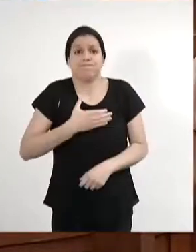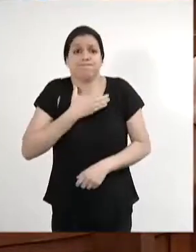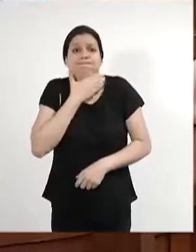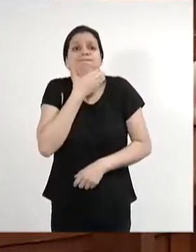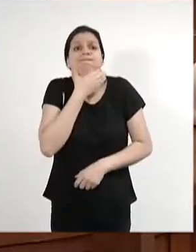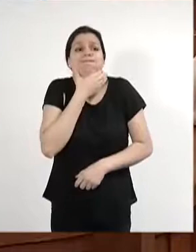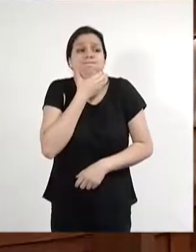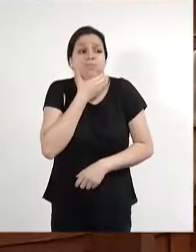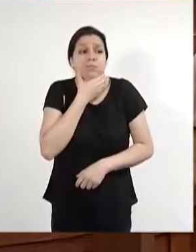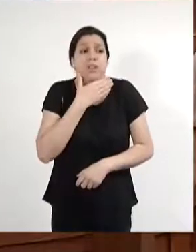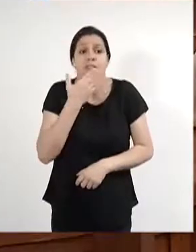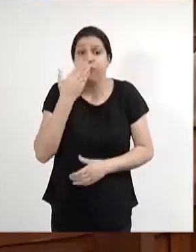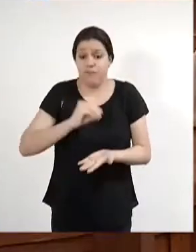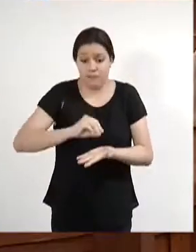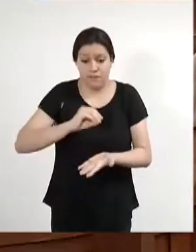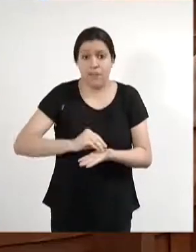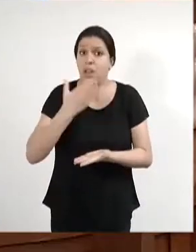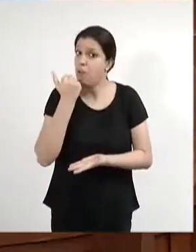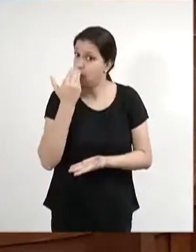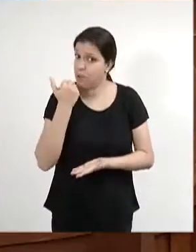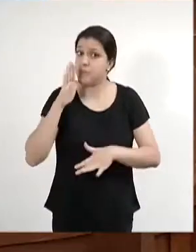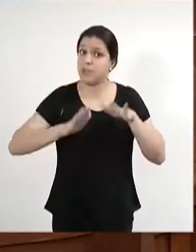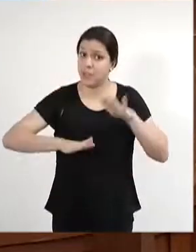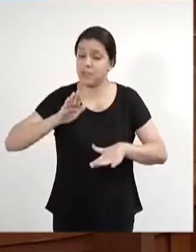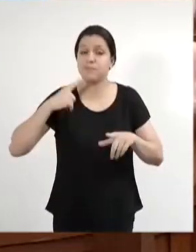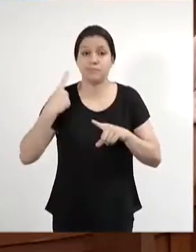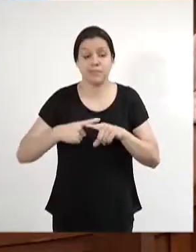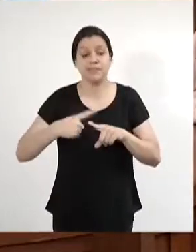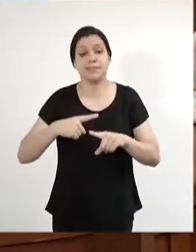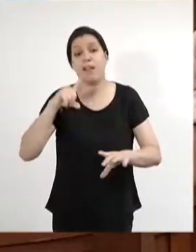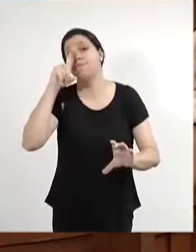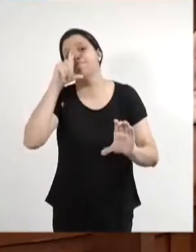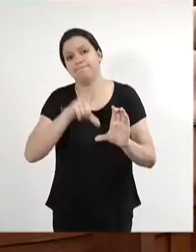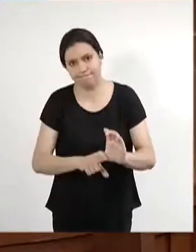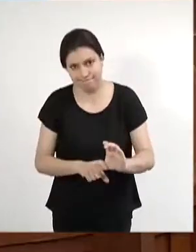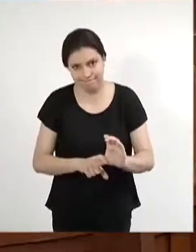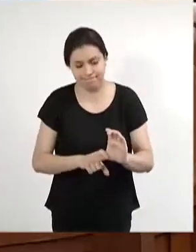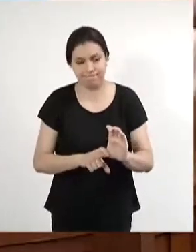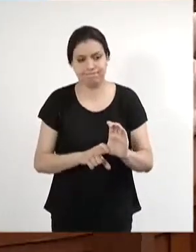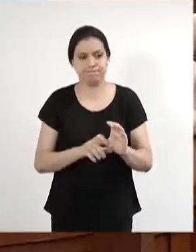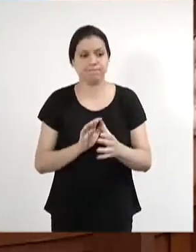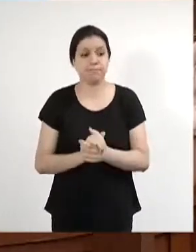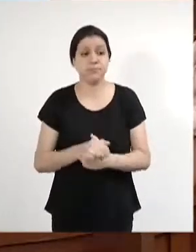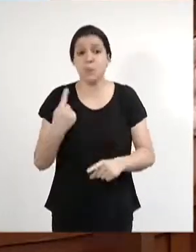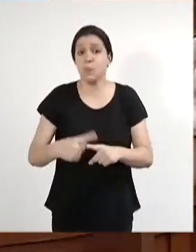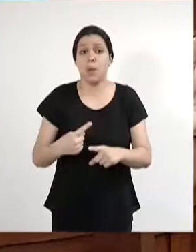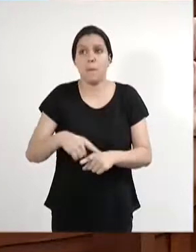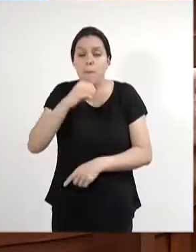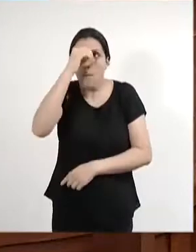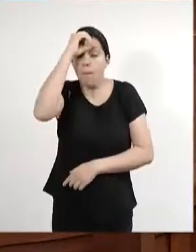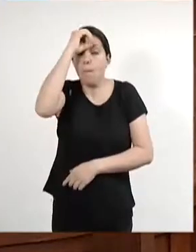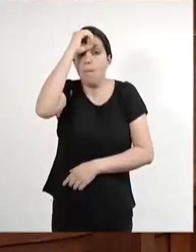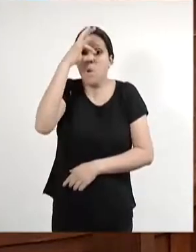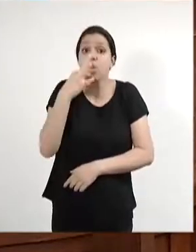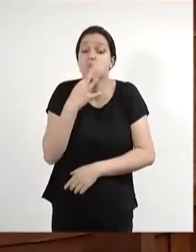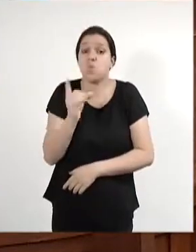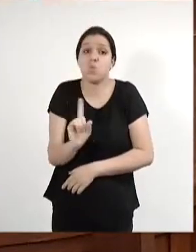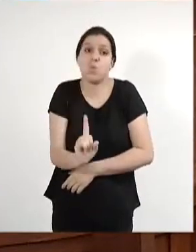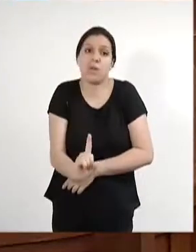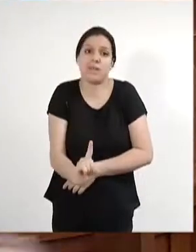de ordem alimentar, porque está endividado, por desconhecer